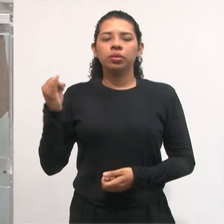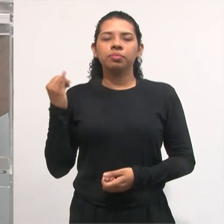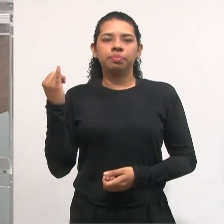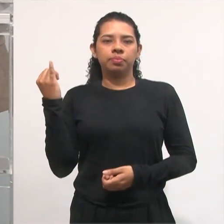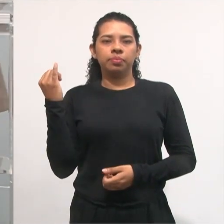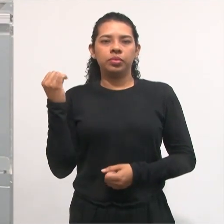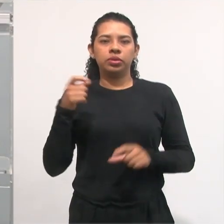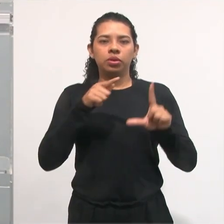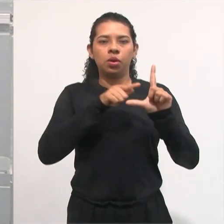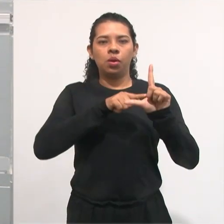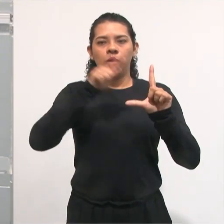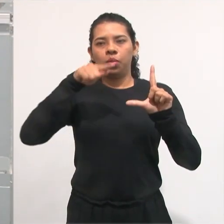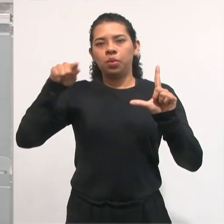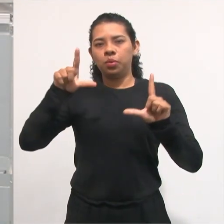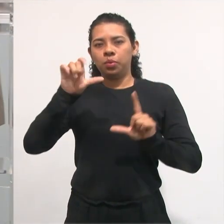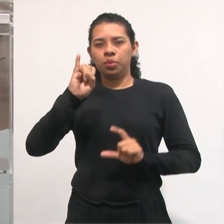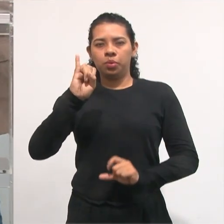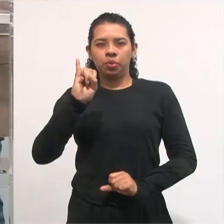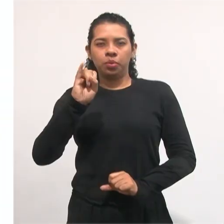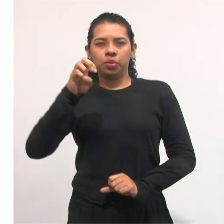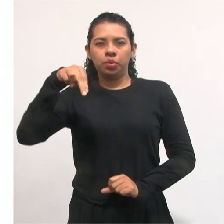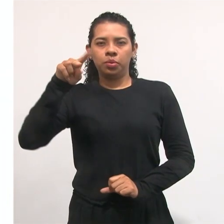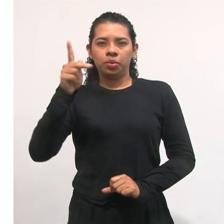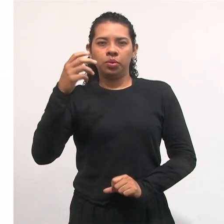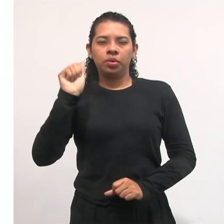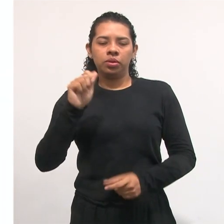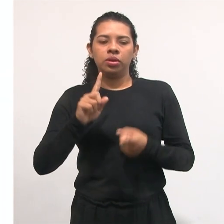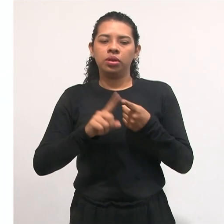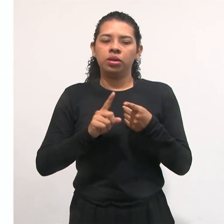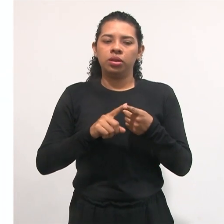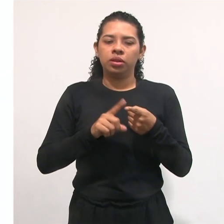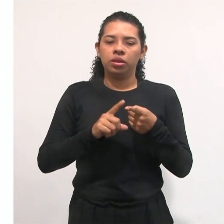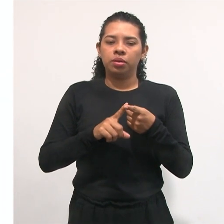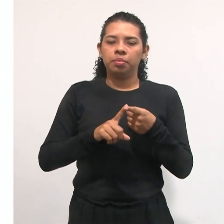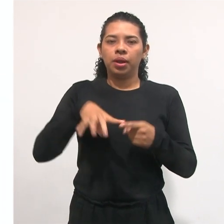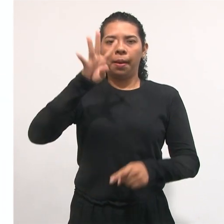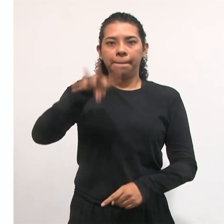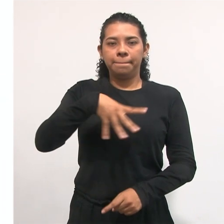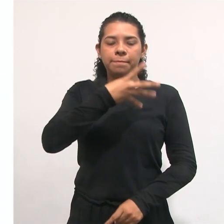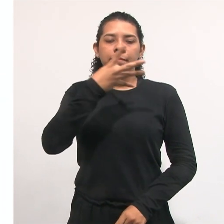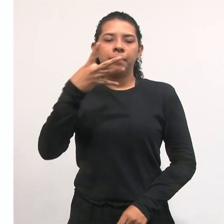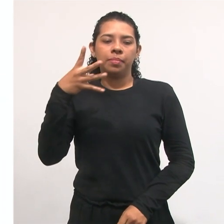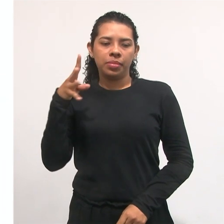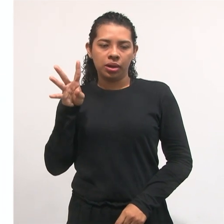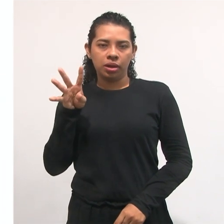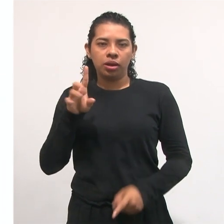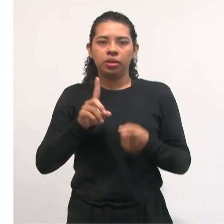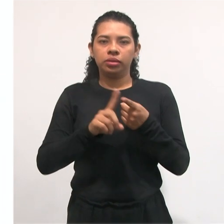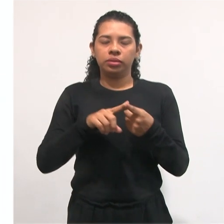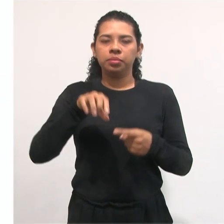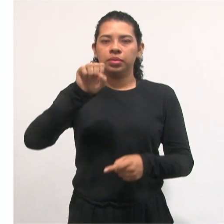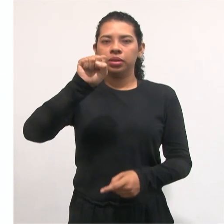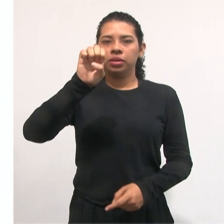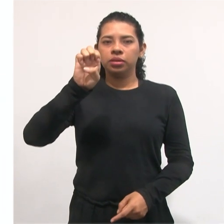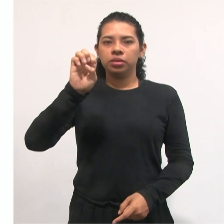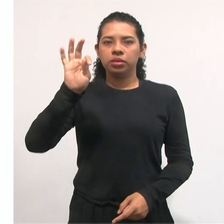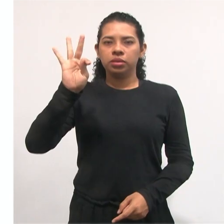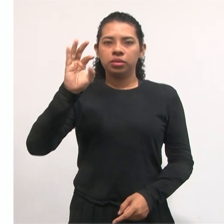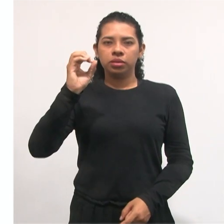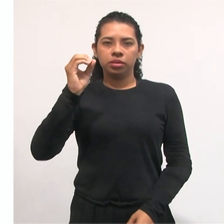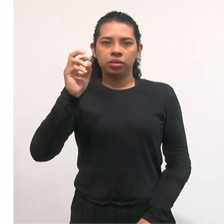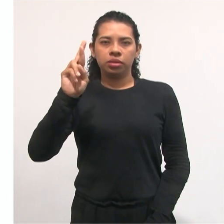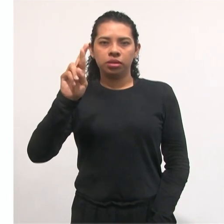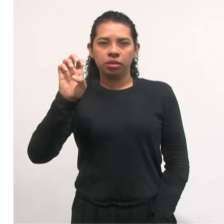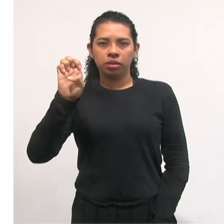gráficos para apresentar para vocês. Vejam só. Os principais, né, são gráfico de linha, gráfico de coluna e